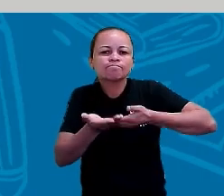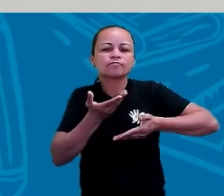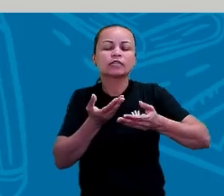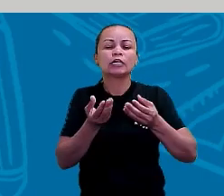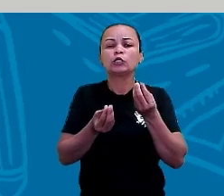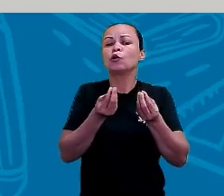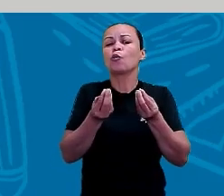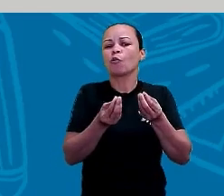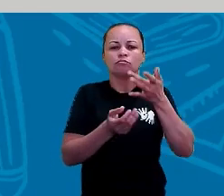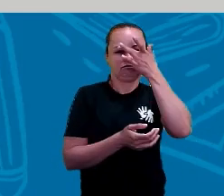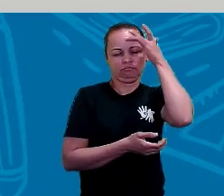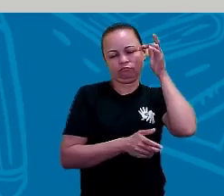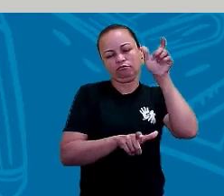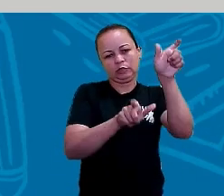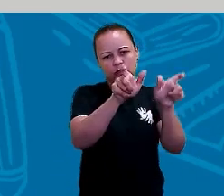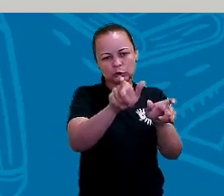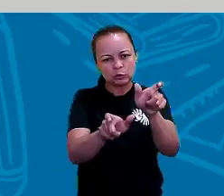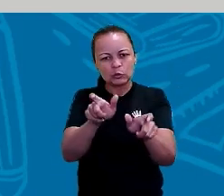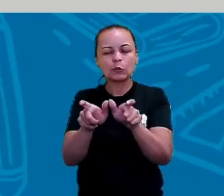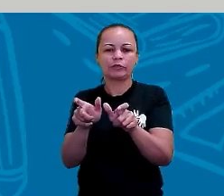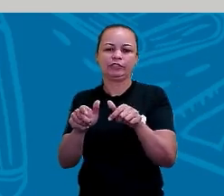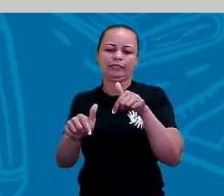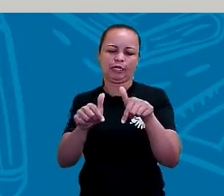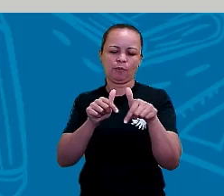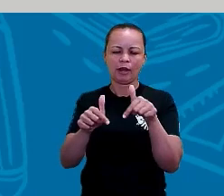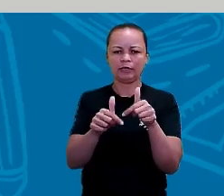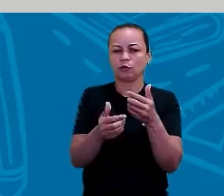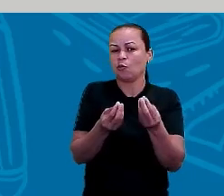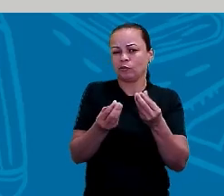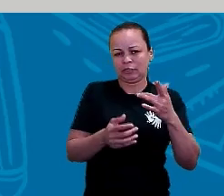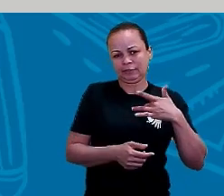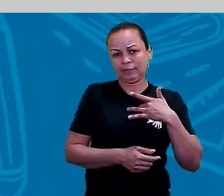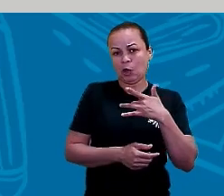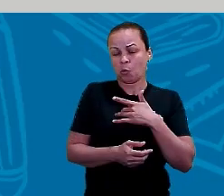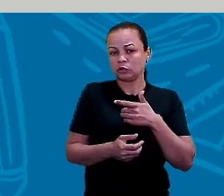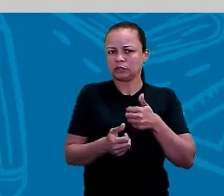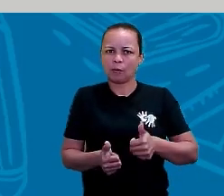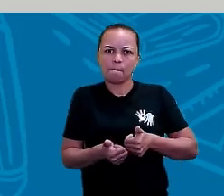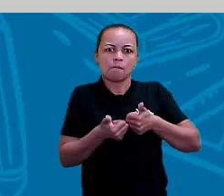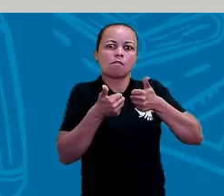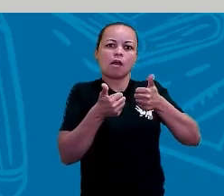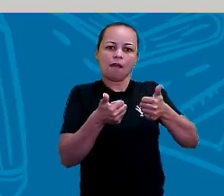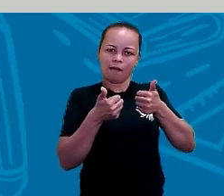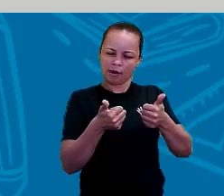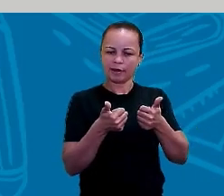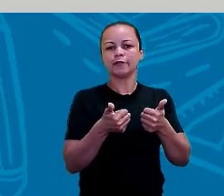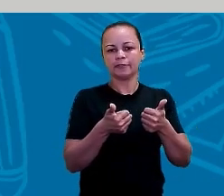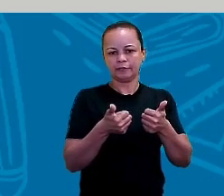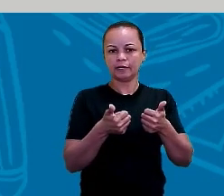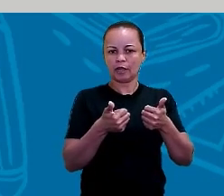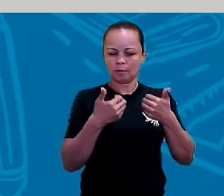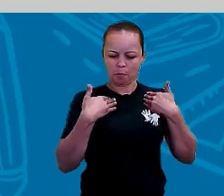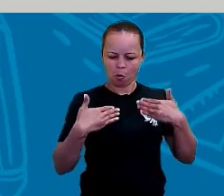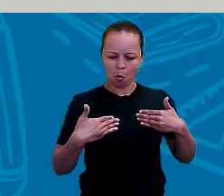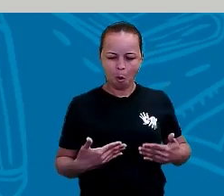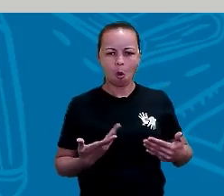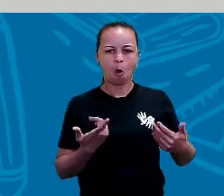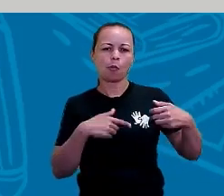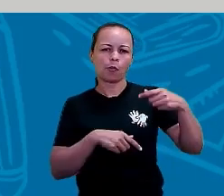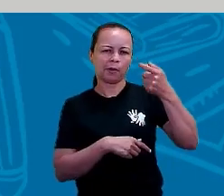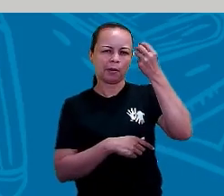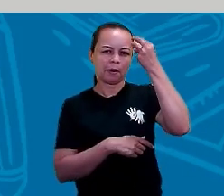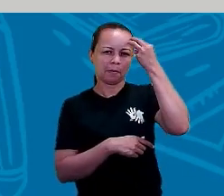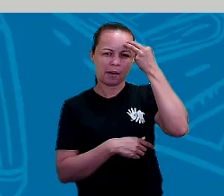ele está de saúde também, porque uma pessoa estando bem, saúde, fisicamente e mental,